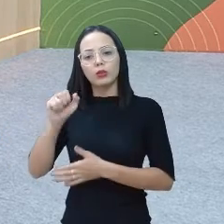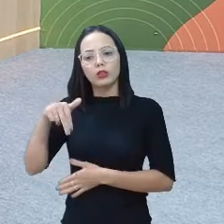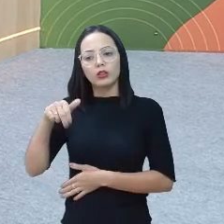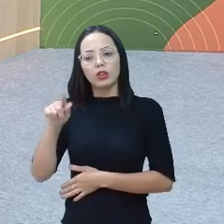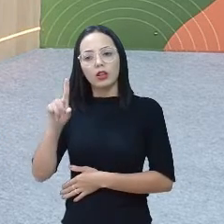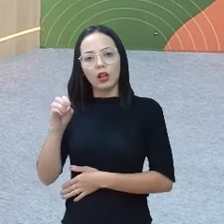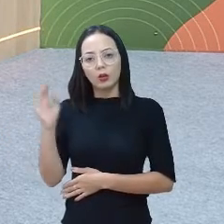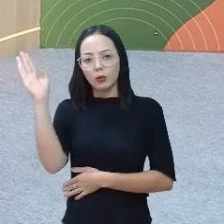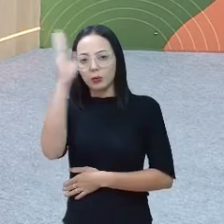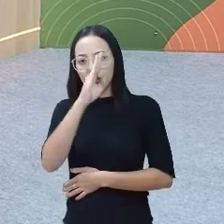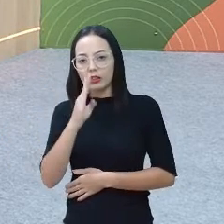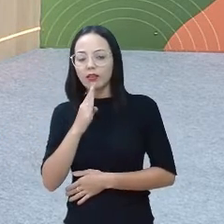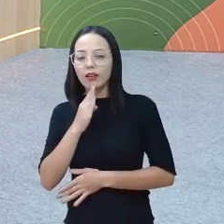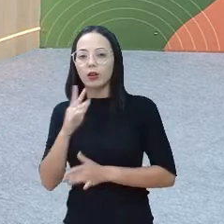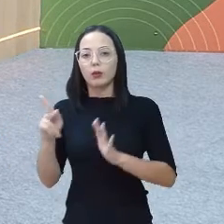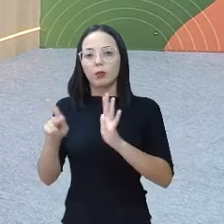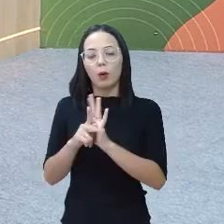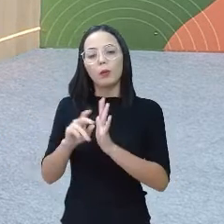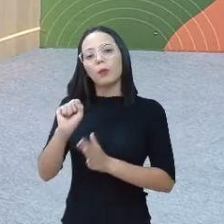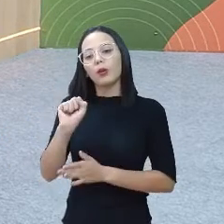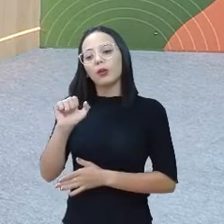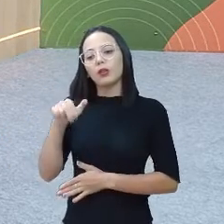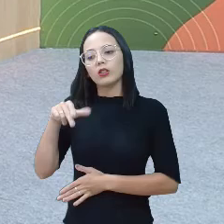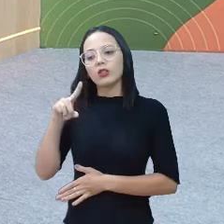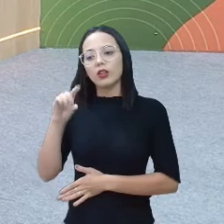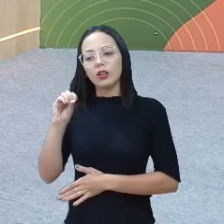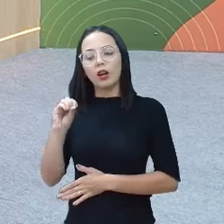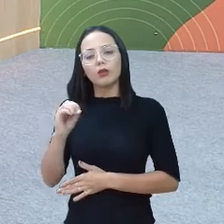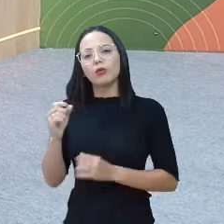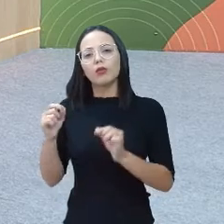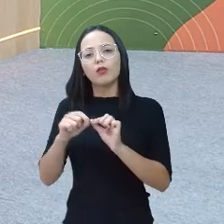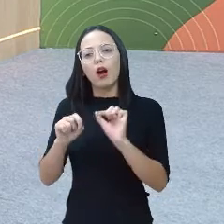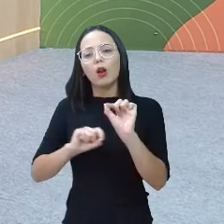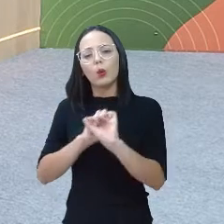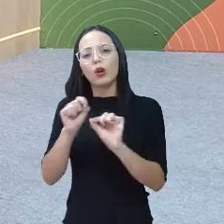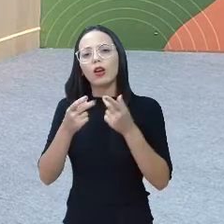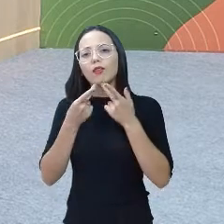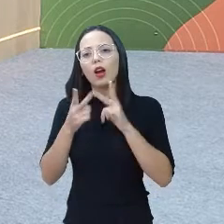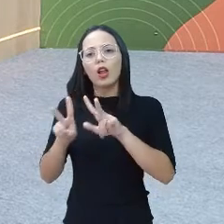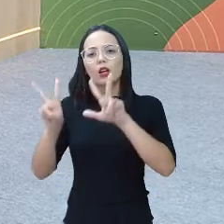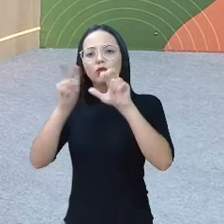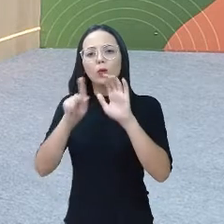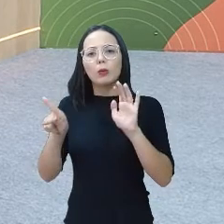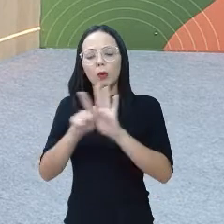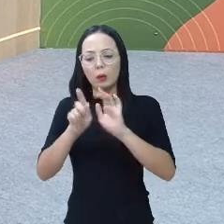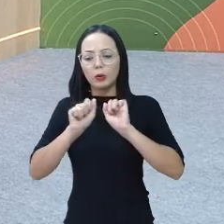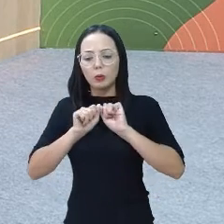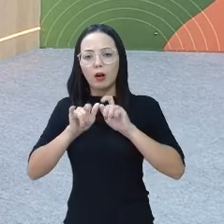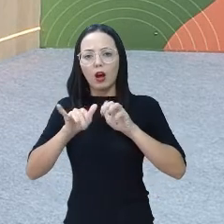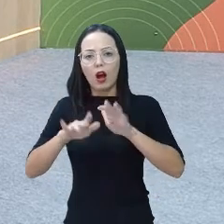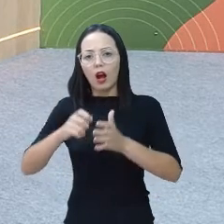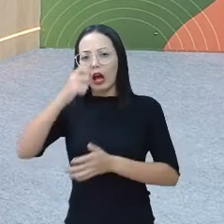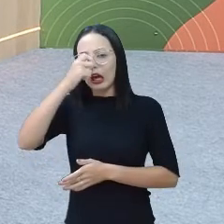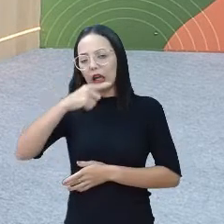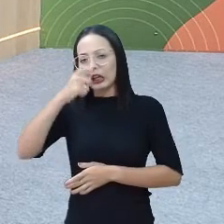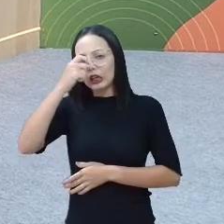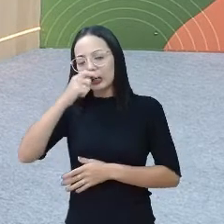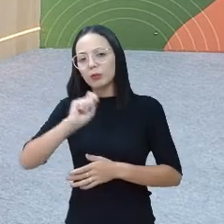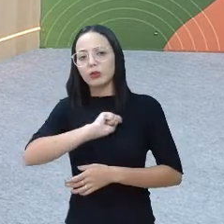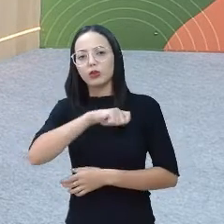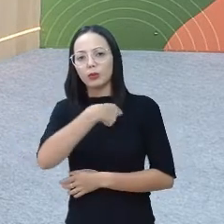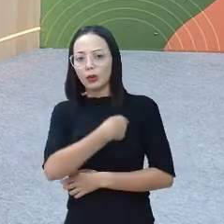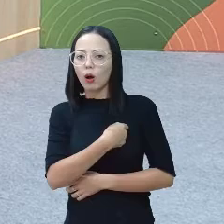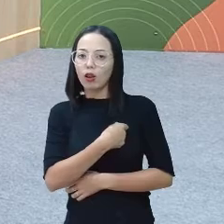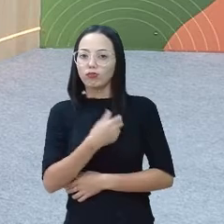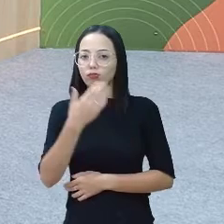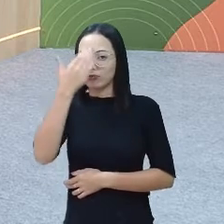brasileira, agência de imprensa aí do Senado, e ele fala um pouco a respeito da epidemia, né, da gripe espanhola, né? A